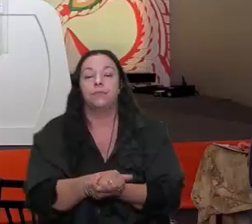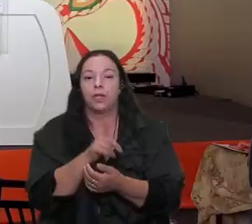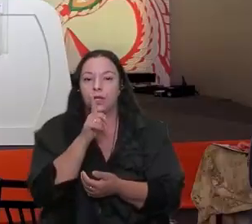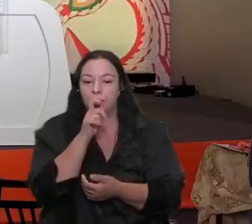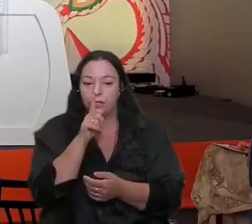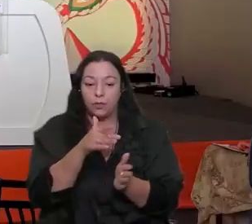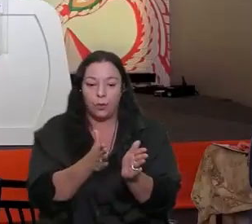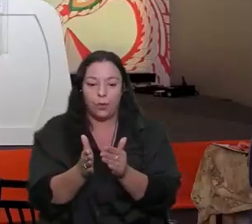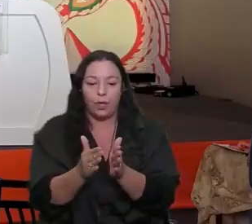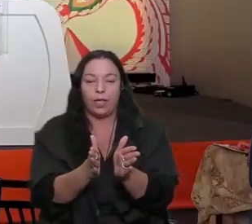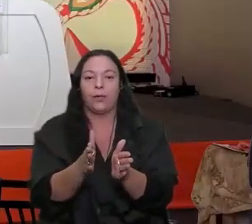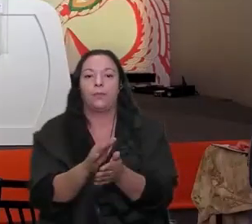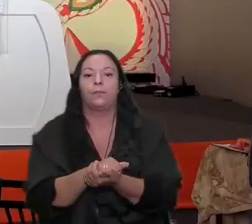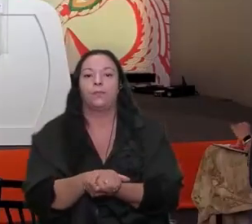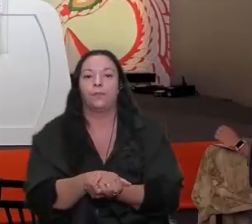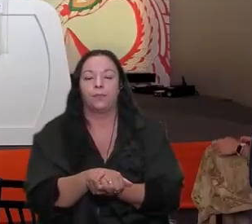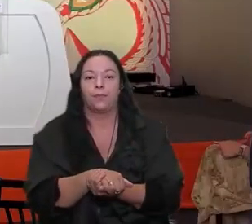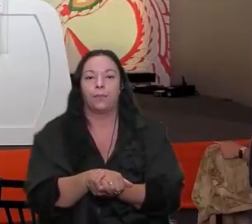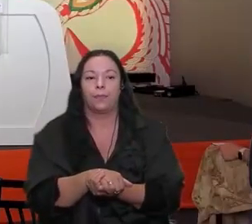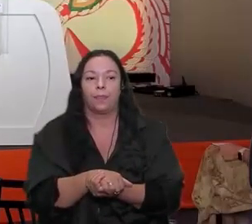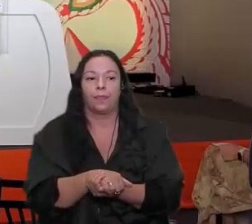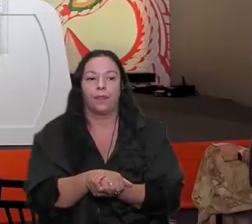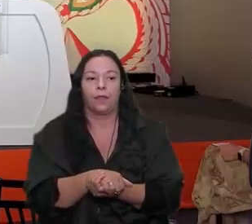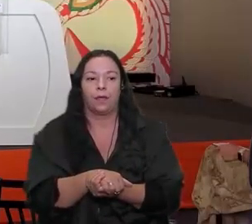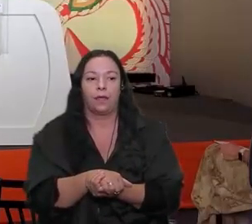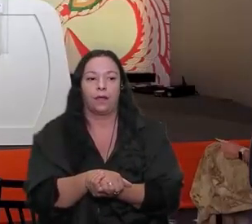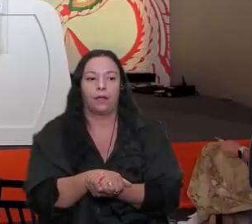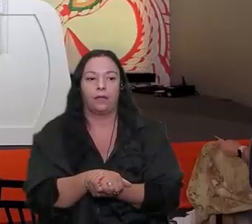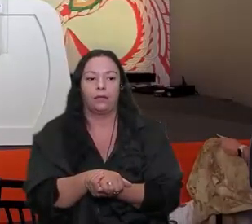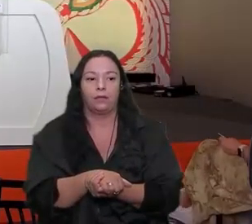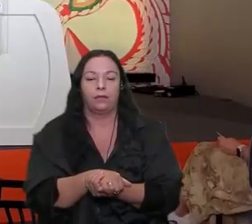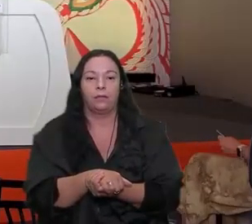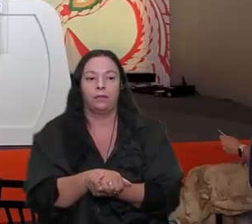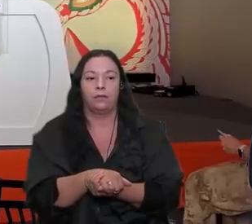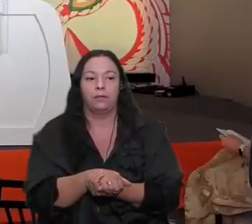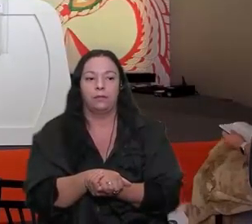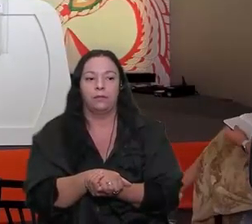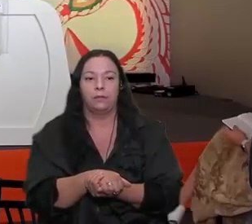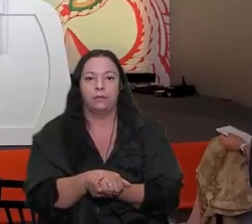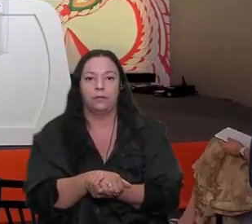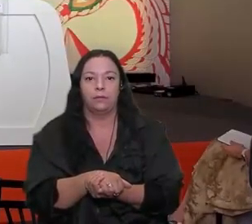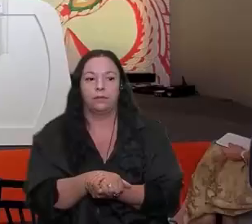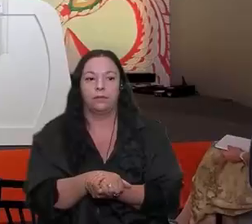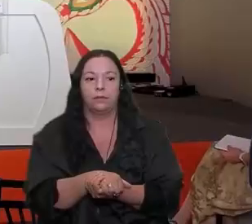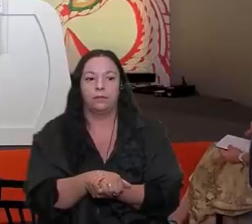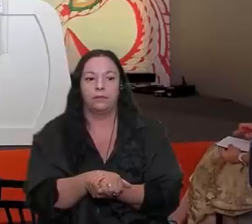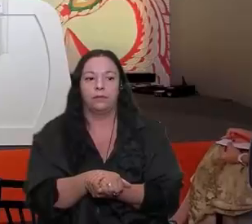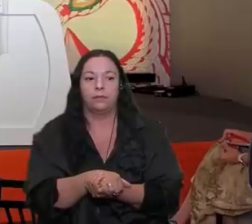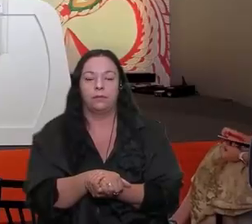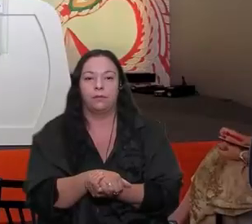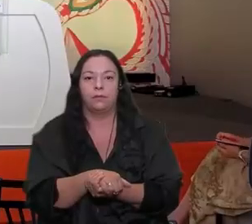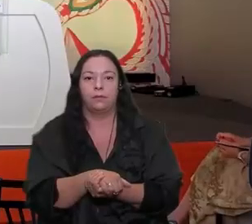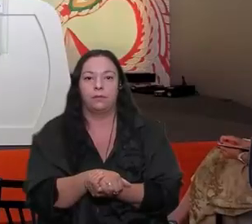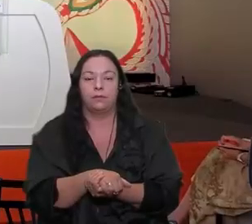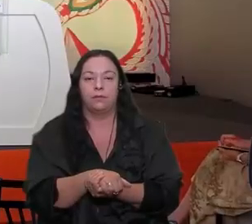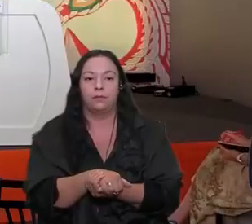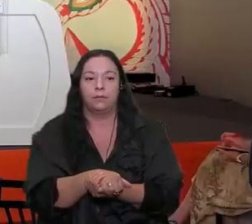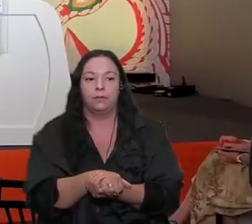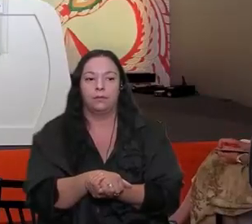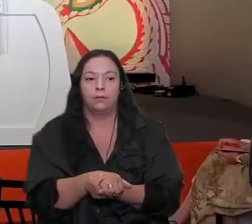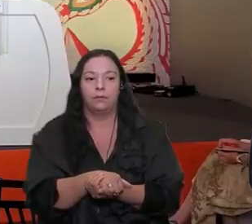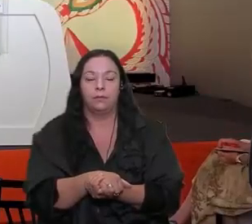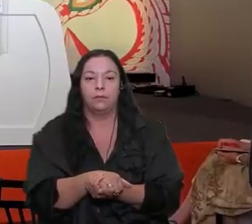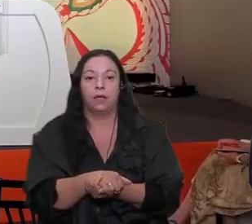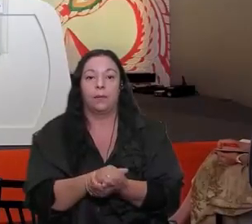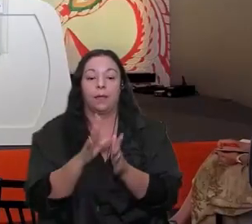rio. E aí, eu não sei quanto tempo que eu tenho. Se a gente poder... Mais uns 2 minutinhos, pode ir. Tá. Então, é